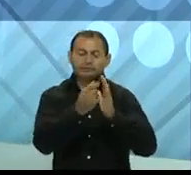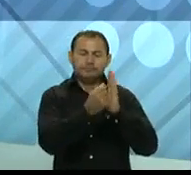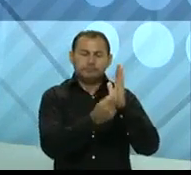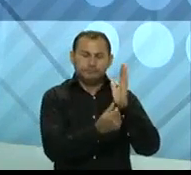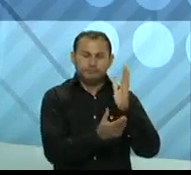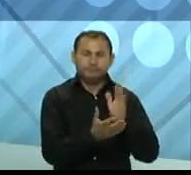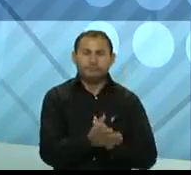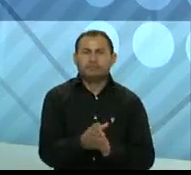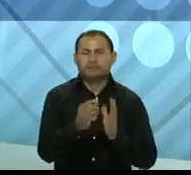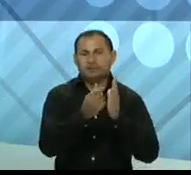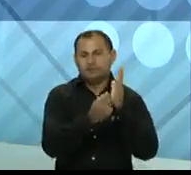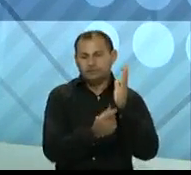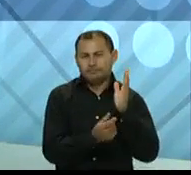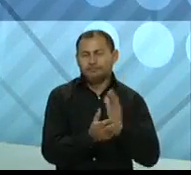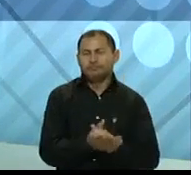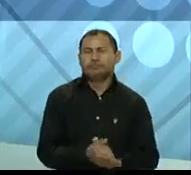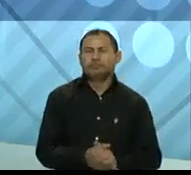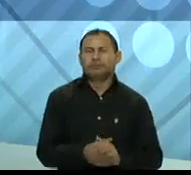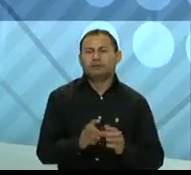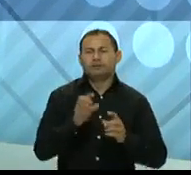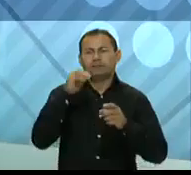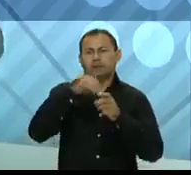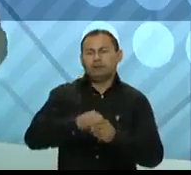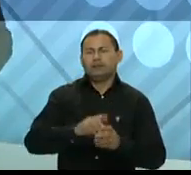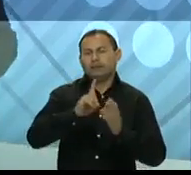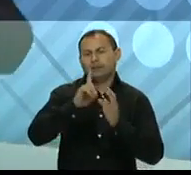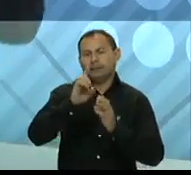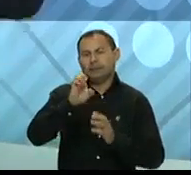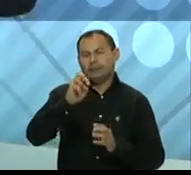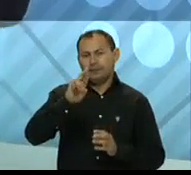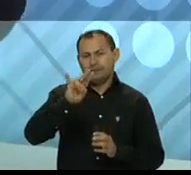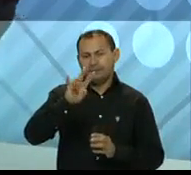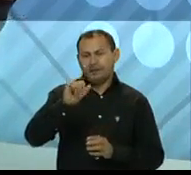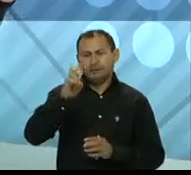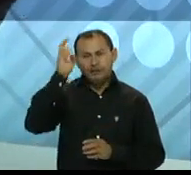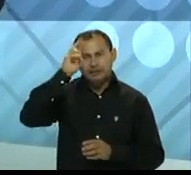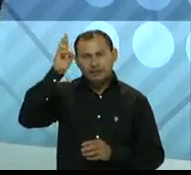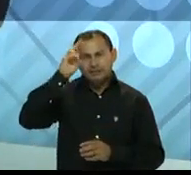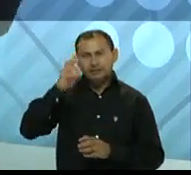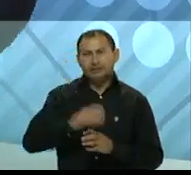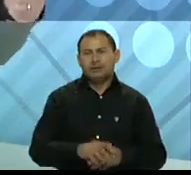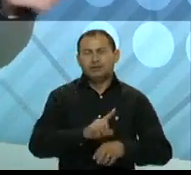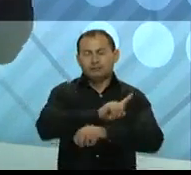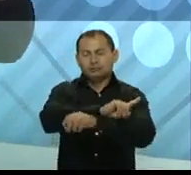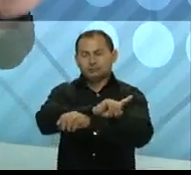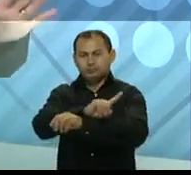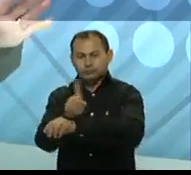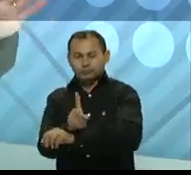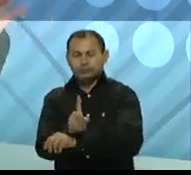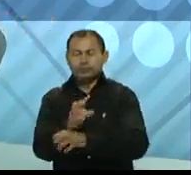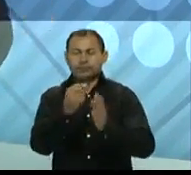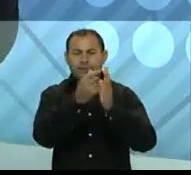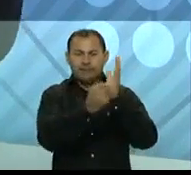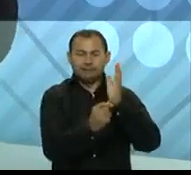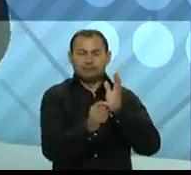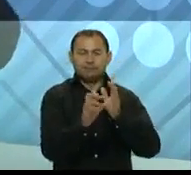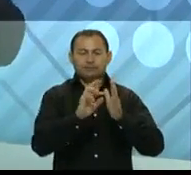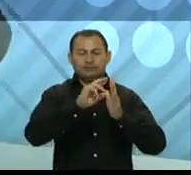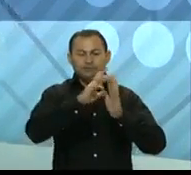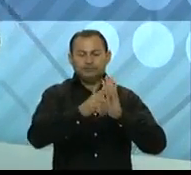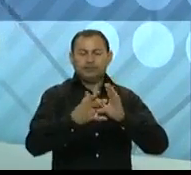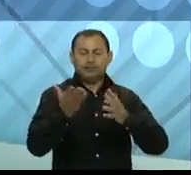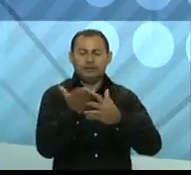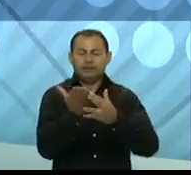variação. Taxa de variação nos remetem à derivada. Então, lembre-se, velocidade é a taxa de variação entre o